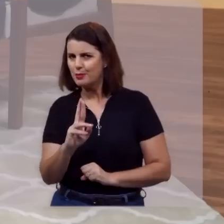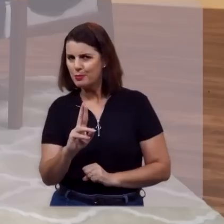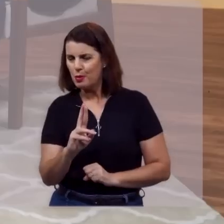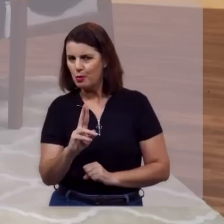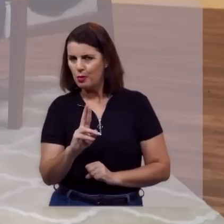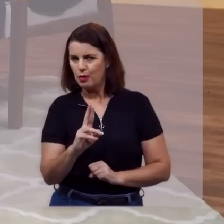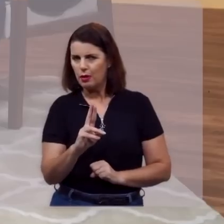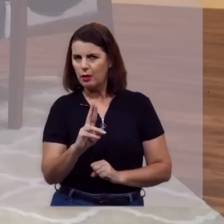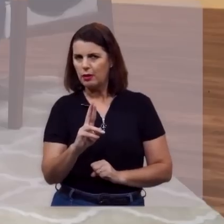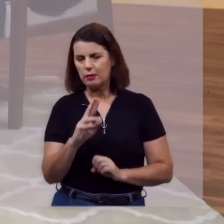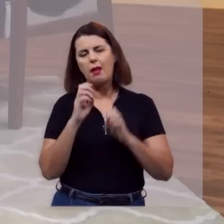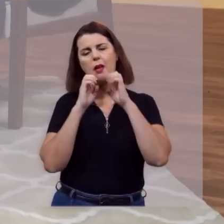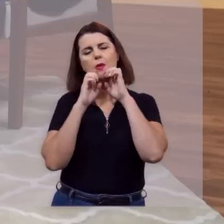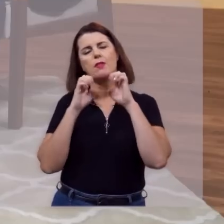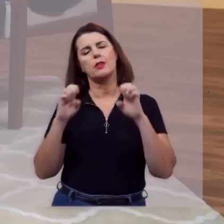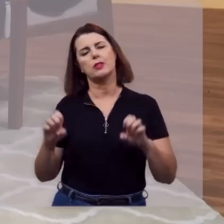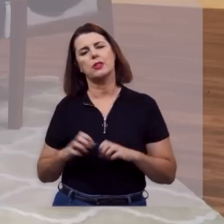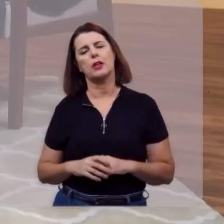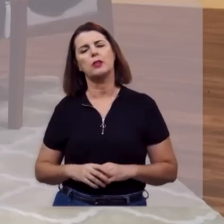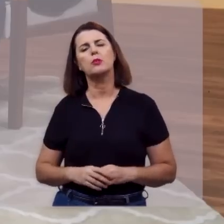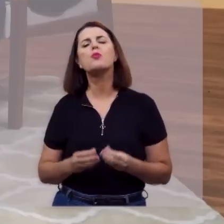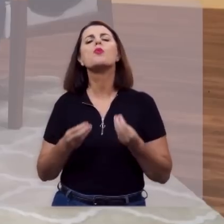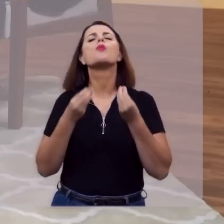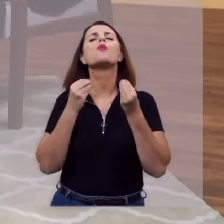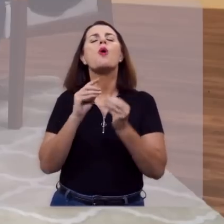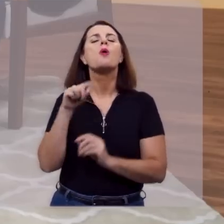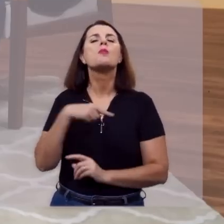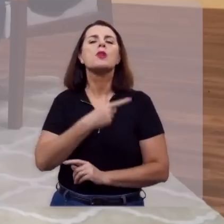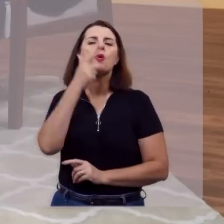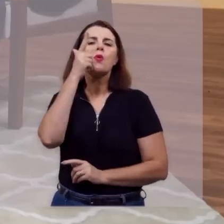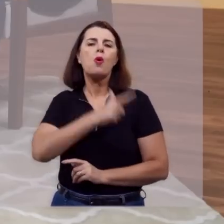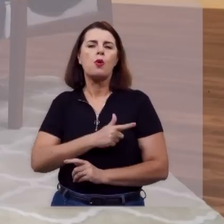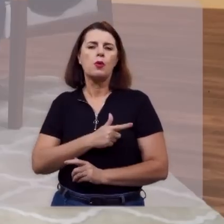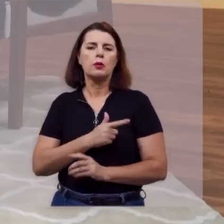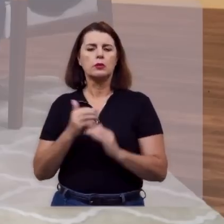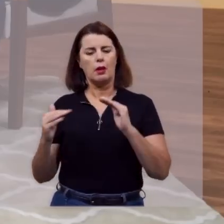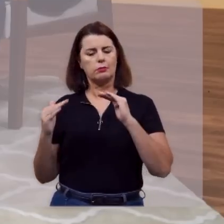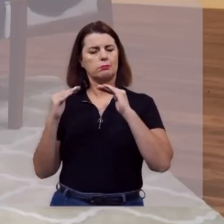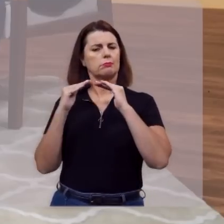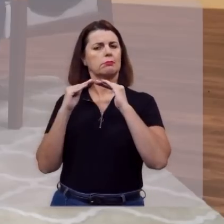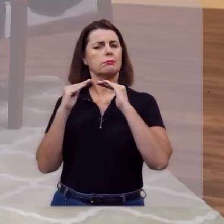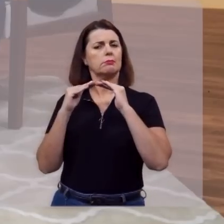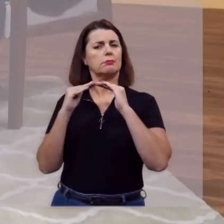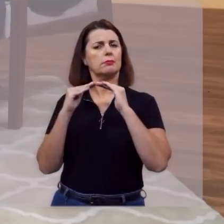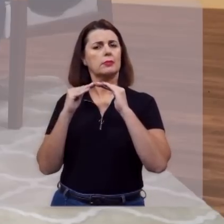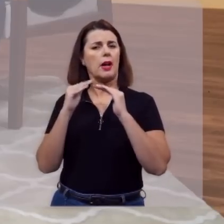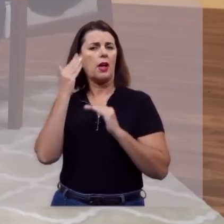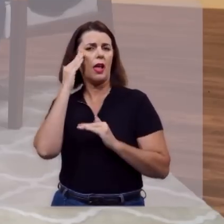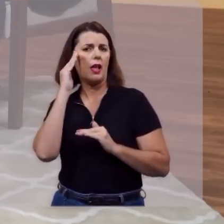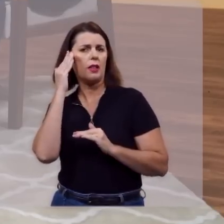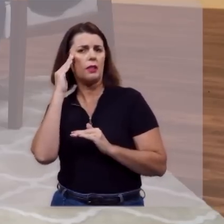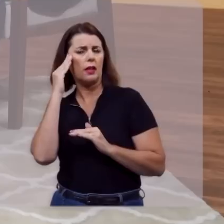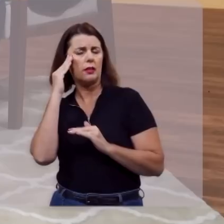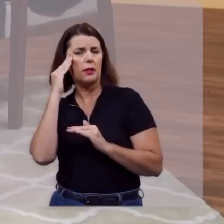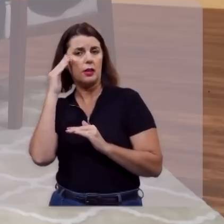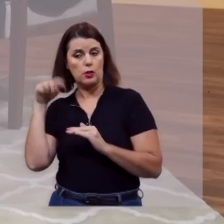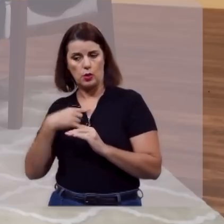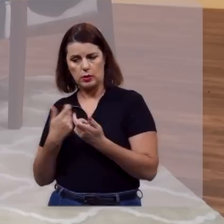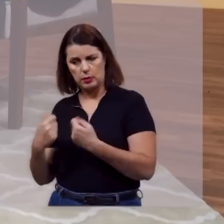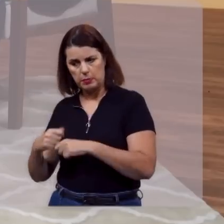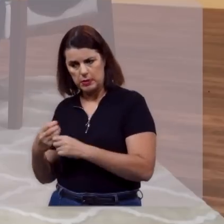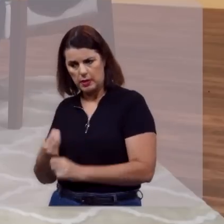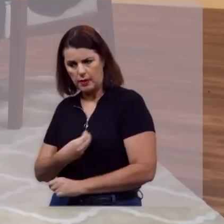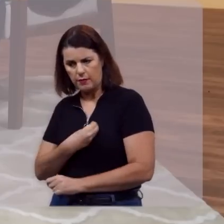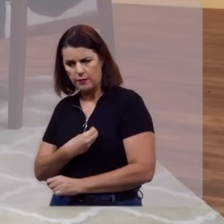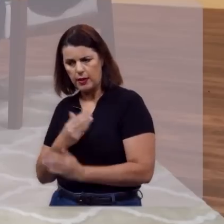a resposta é o Evangelho. Como então a gente conjugar agora essa compreensão de que